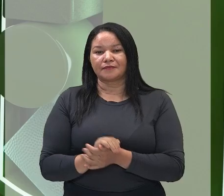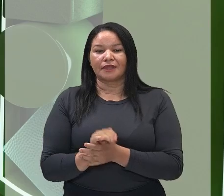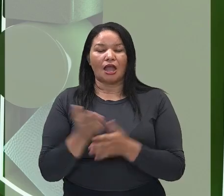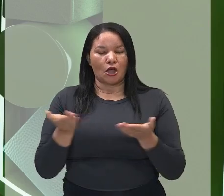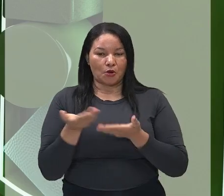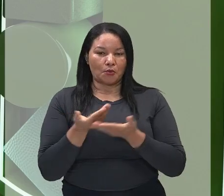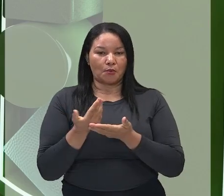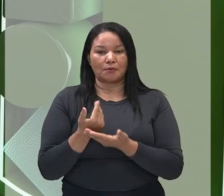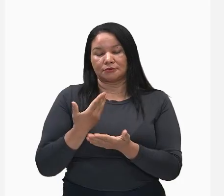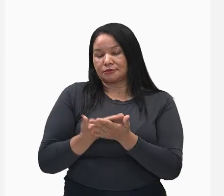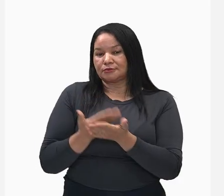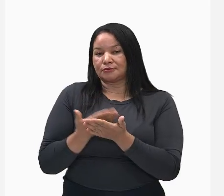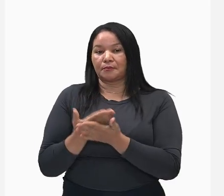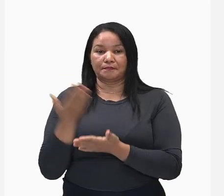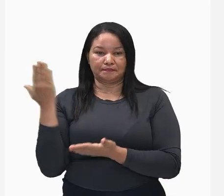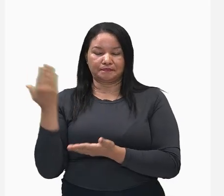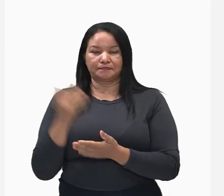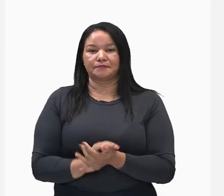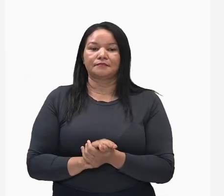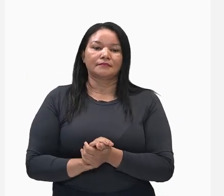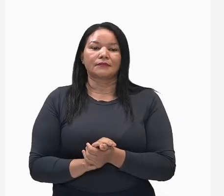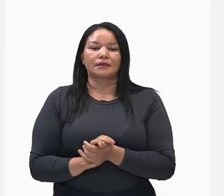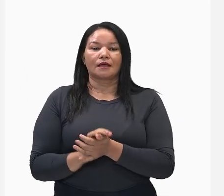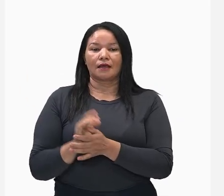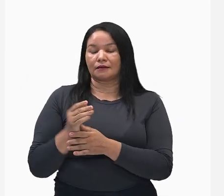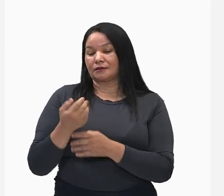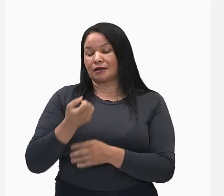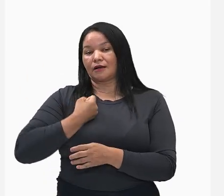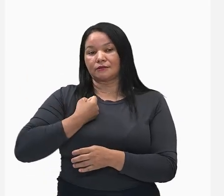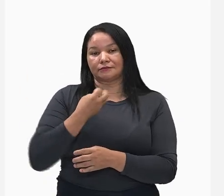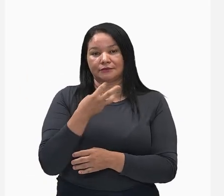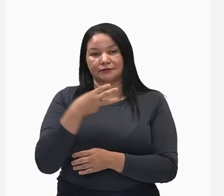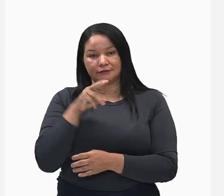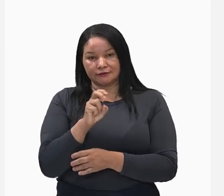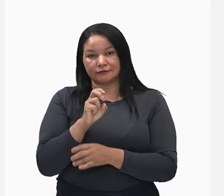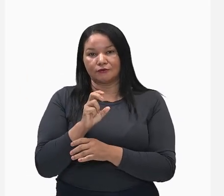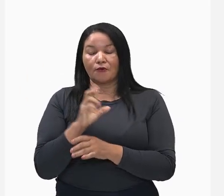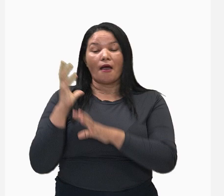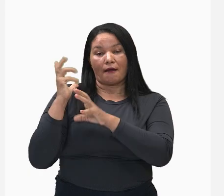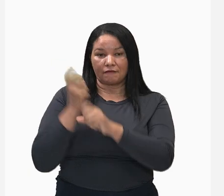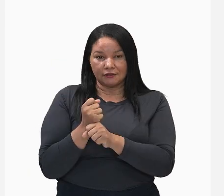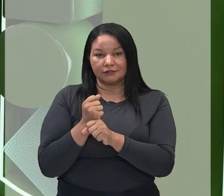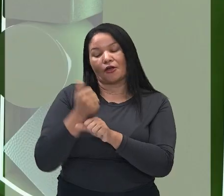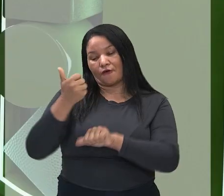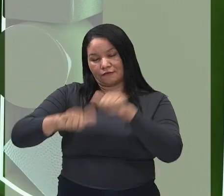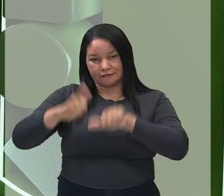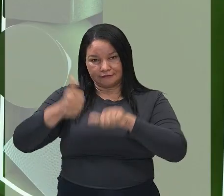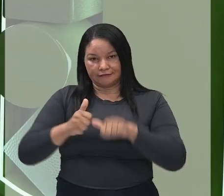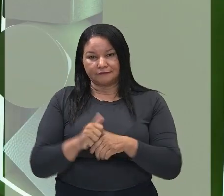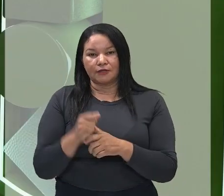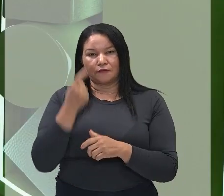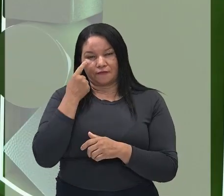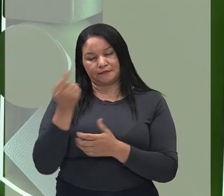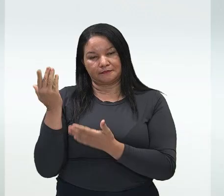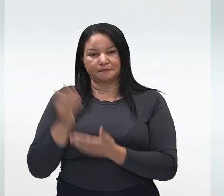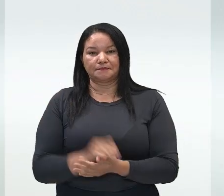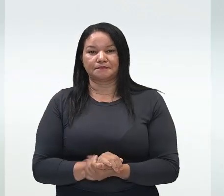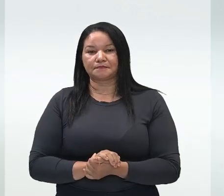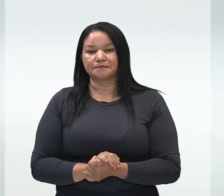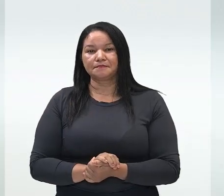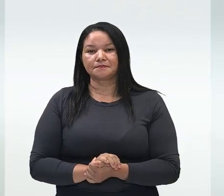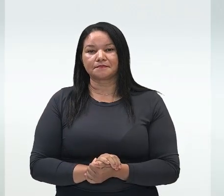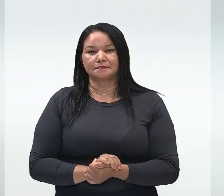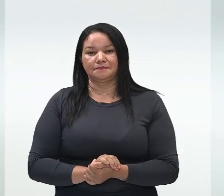conhecimento da aula de hoje? A aula 35 é a nossa revisão e avaliação. Vamos para a nossa revisão, então?